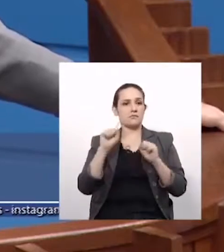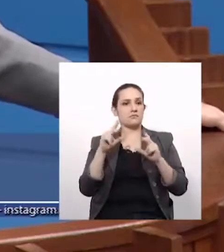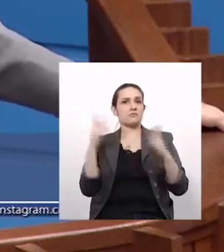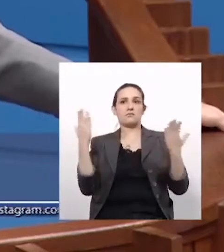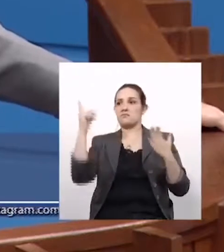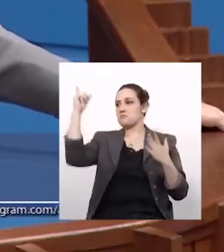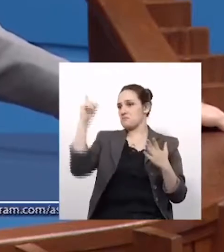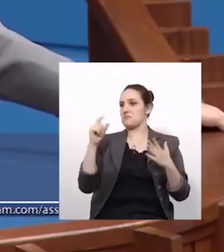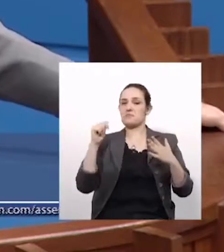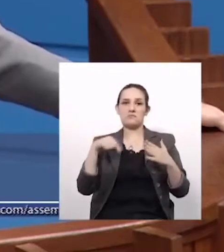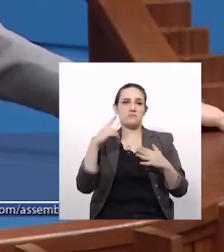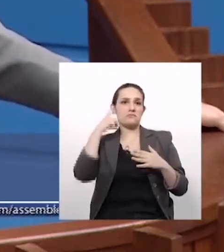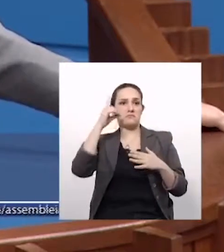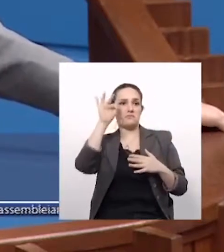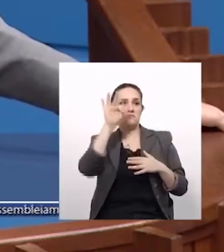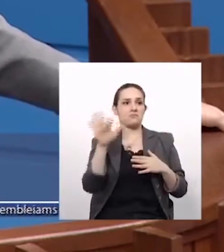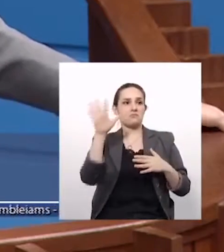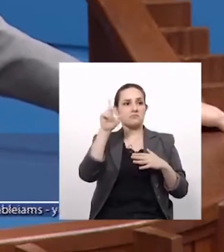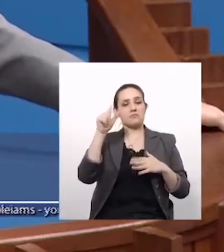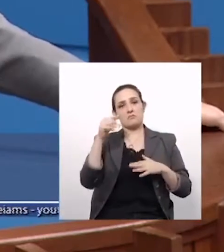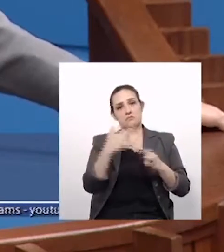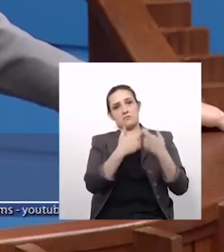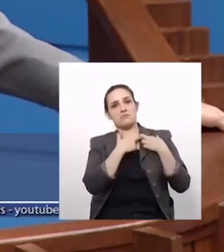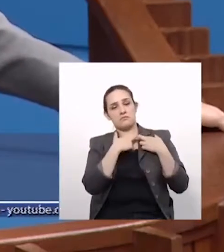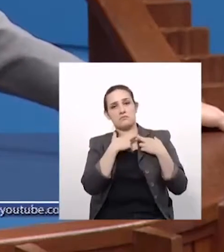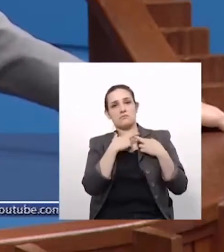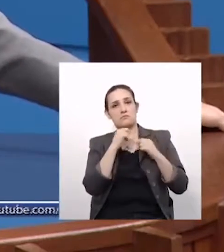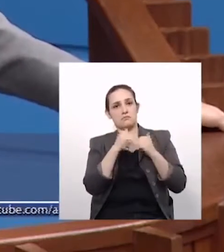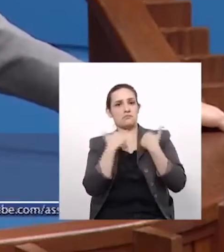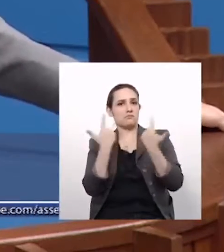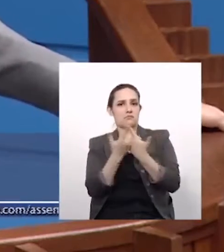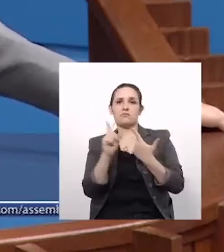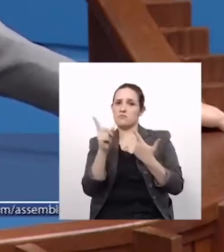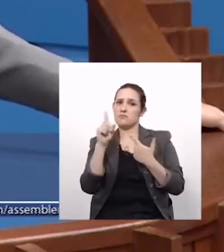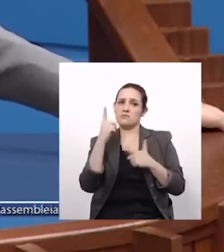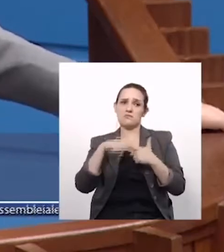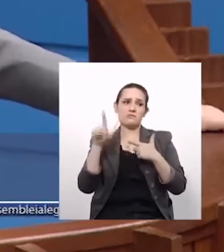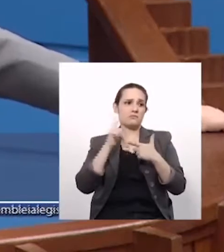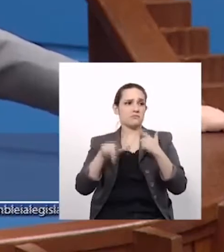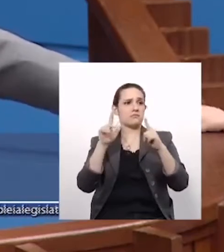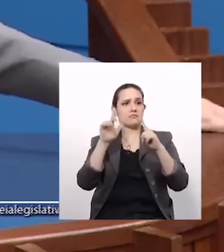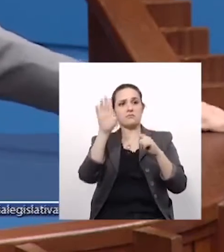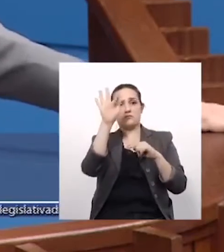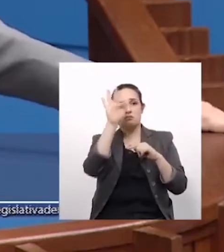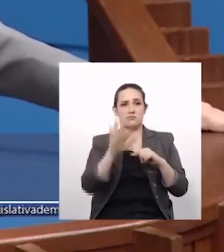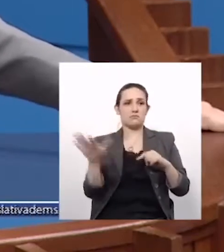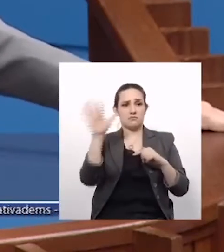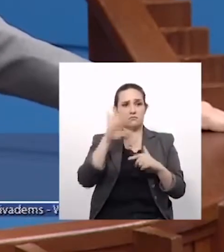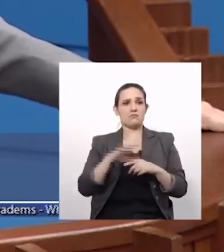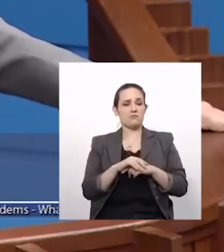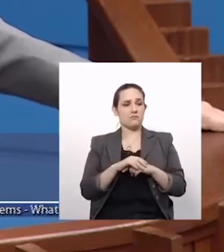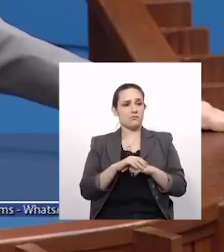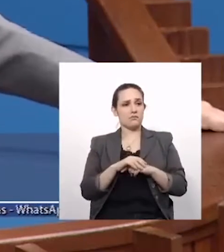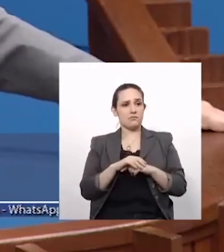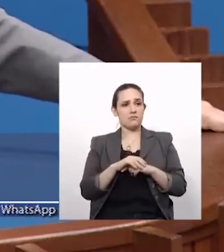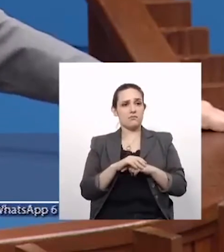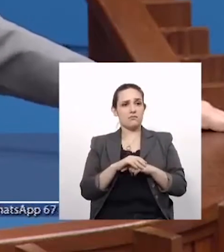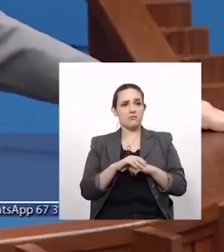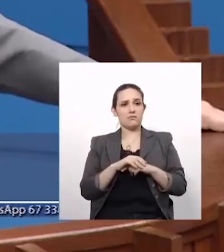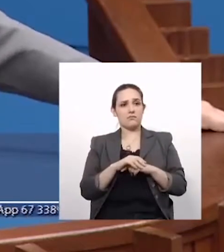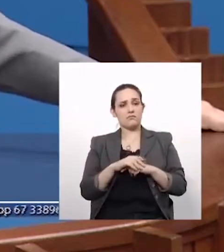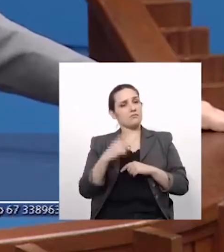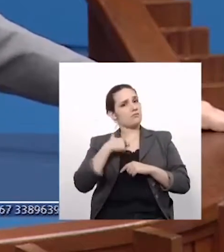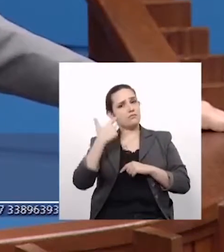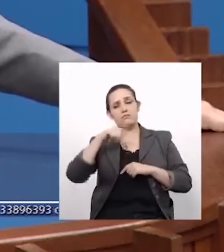Assembleia Legislativa por si só que irá resolver esse problema, isso é um problema nacional. Agora, no âmbito estadual, já vou finalizar, senhor presidente, eu não